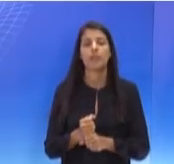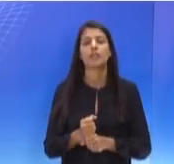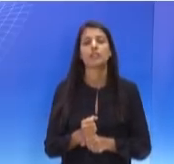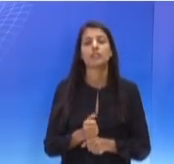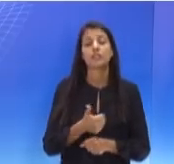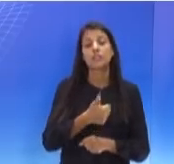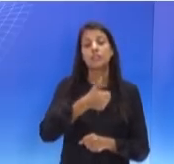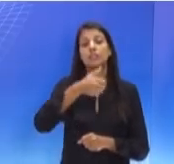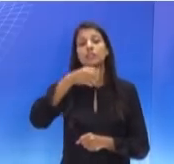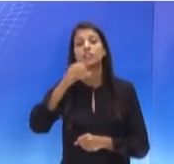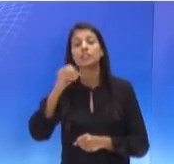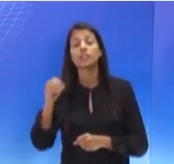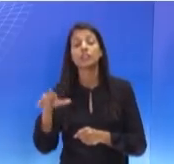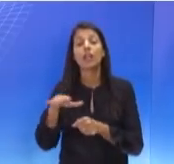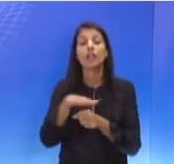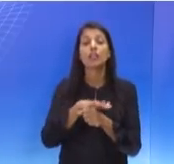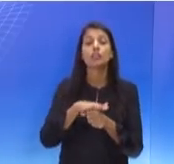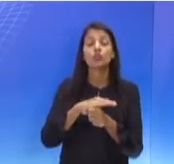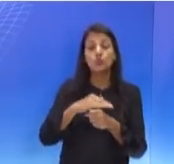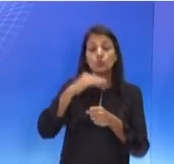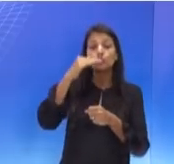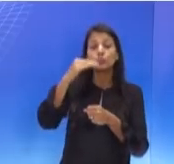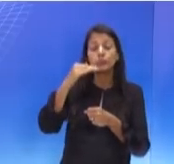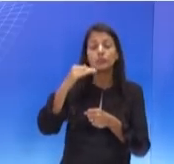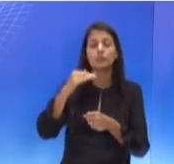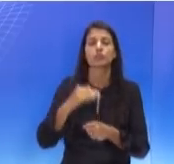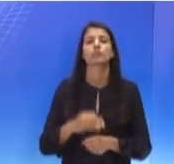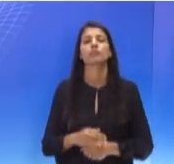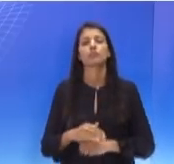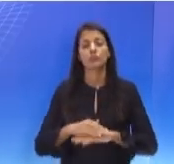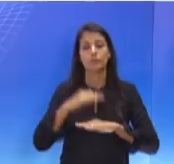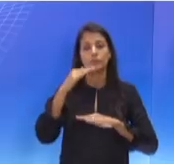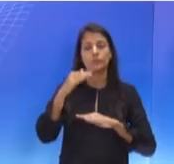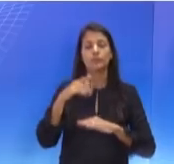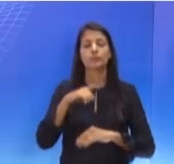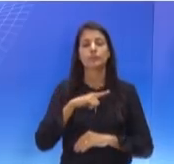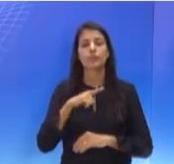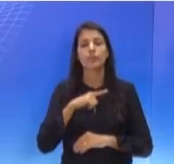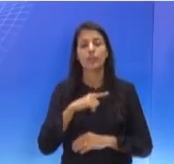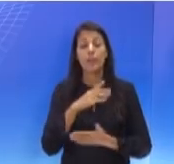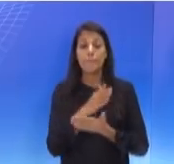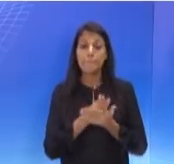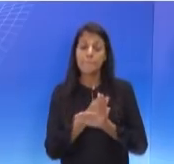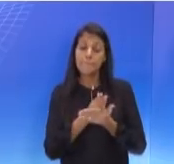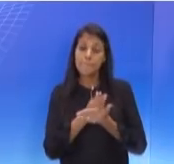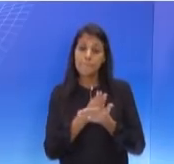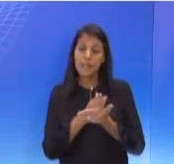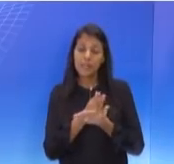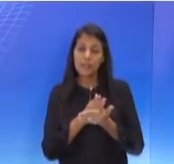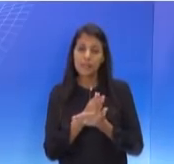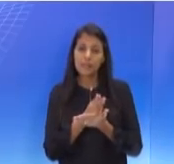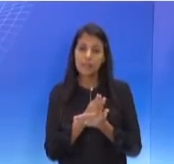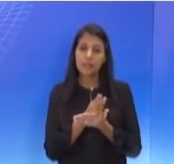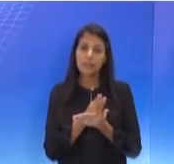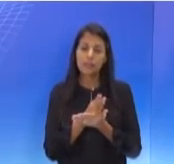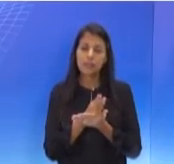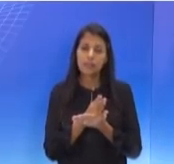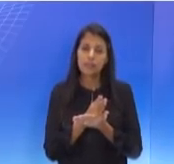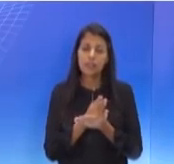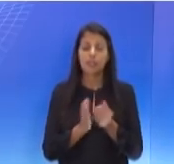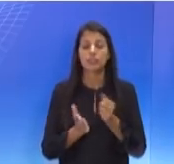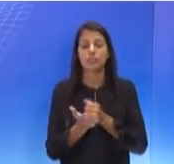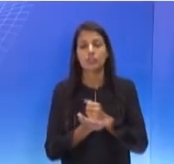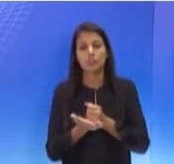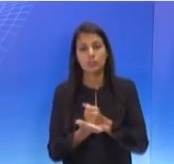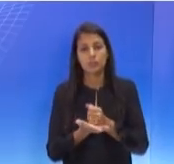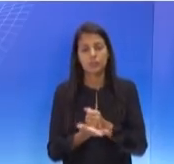novamente se repete, uma borda, metade de uma borda superior e metade e uma borda da